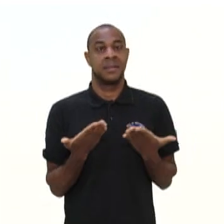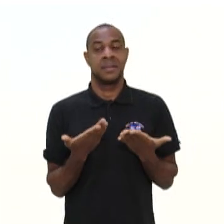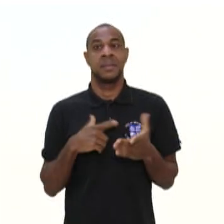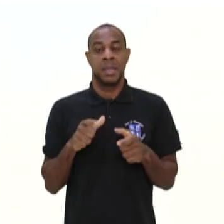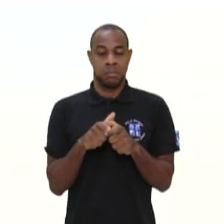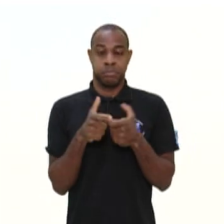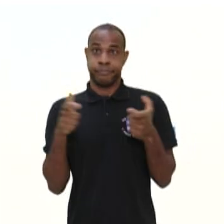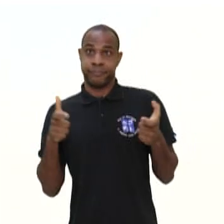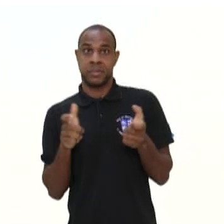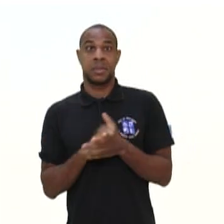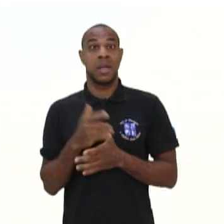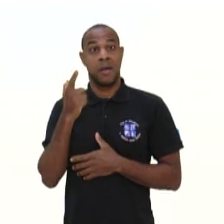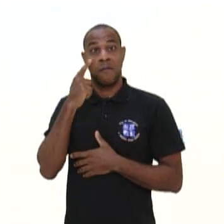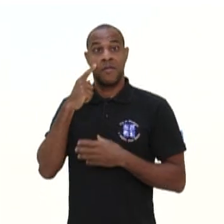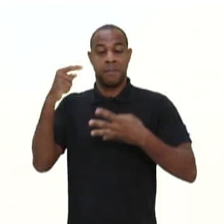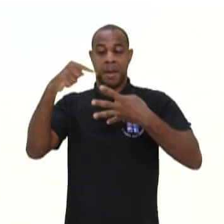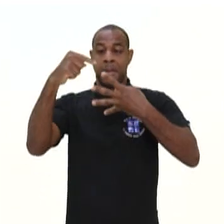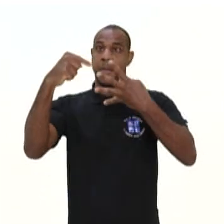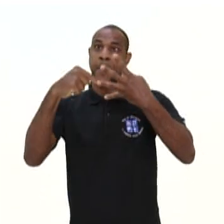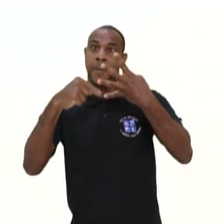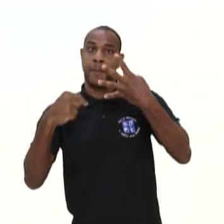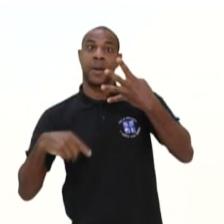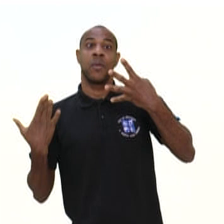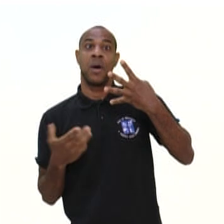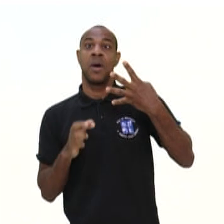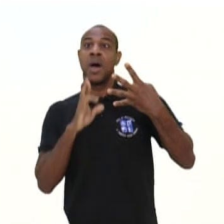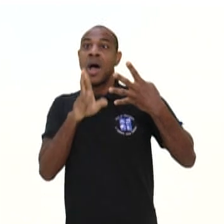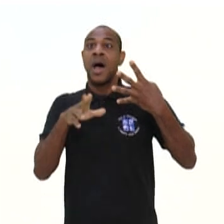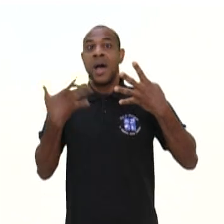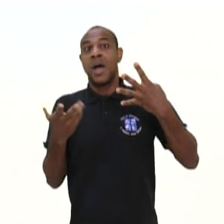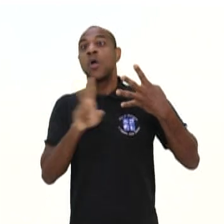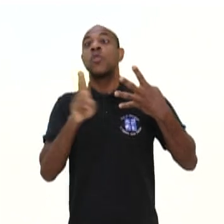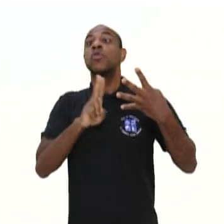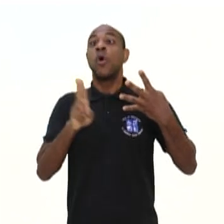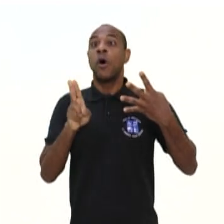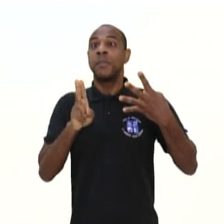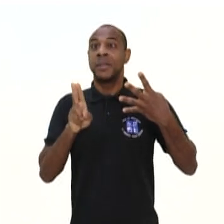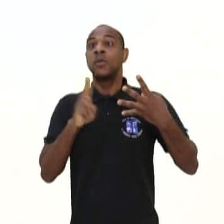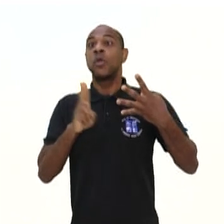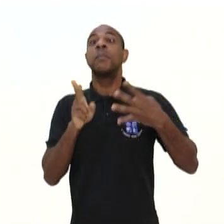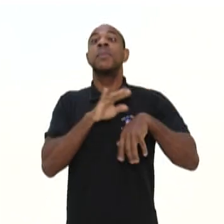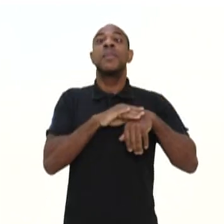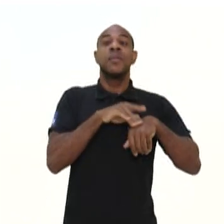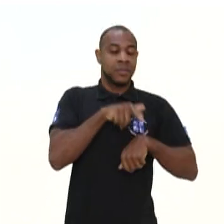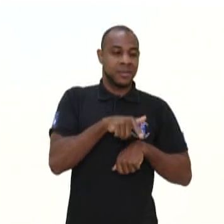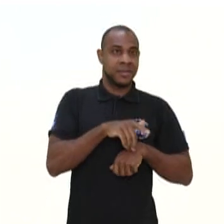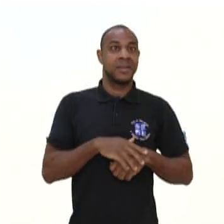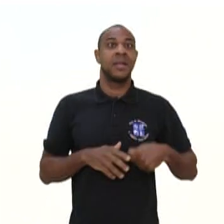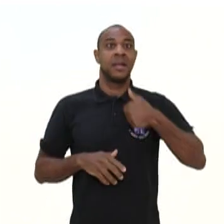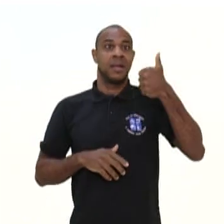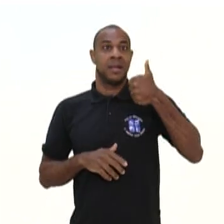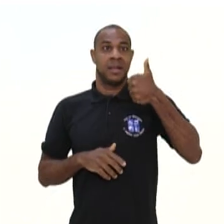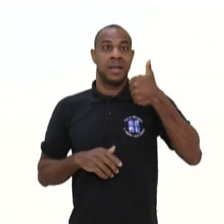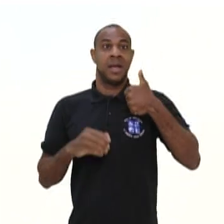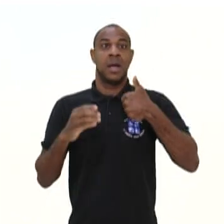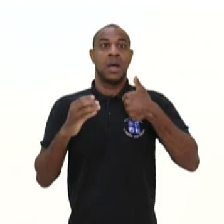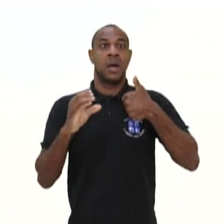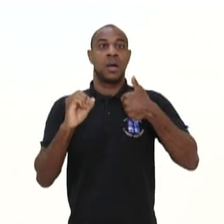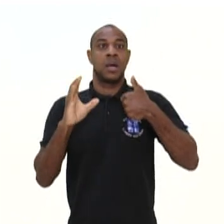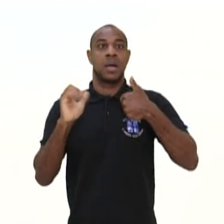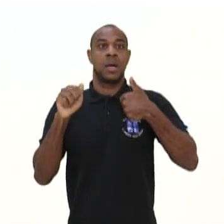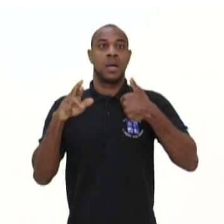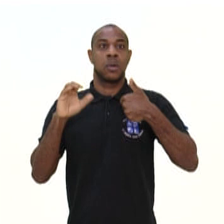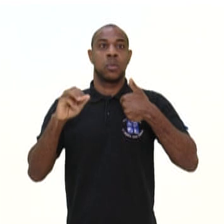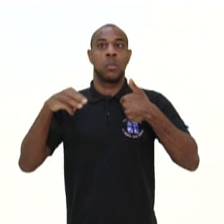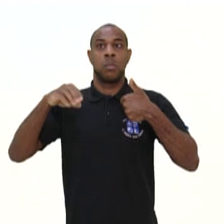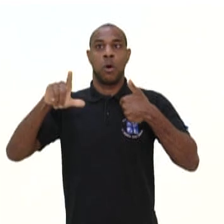endurecida. Analise as alternativas abaixo e marque o nome dado a essa lesão. Letra A, cancro mole.